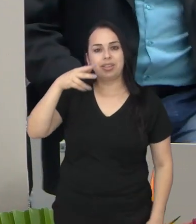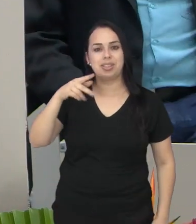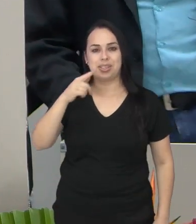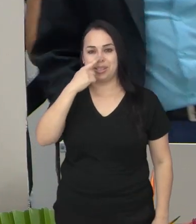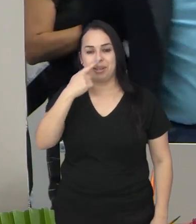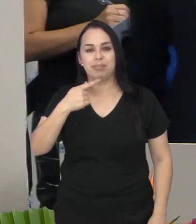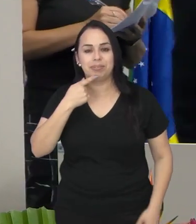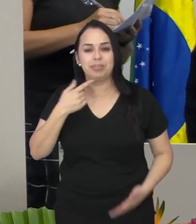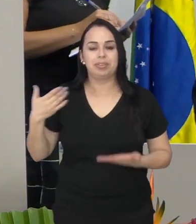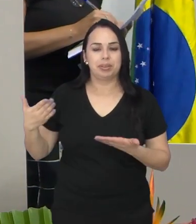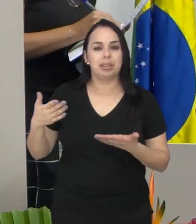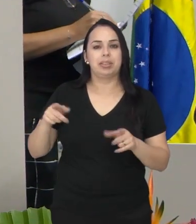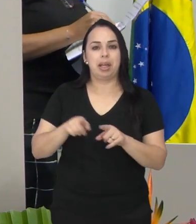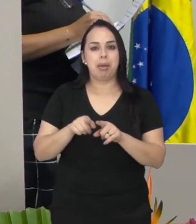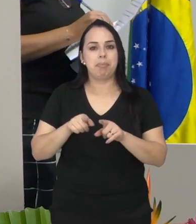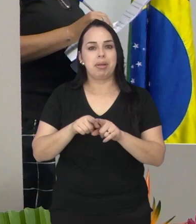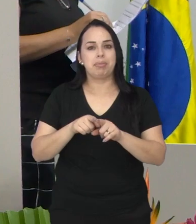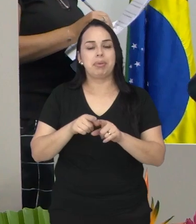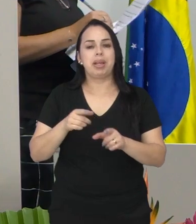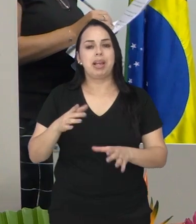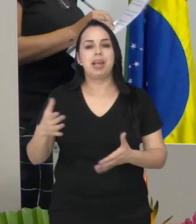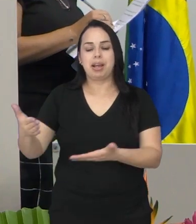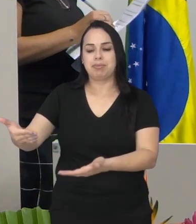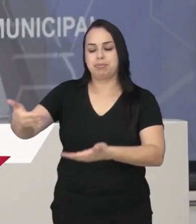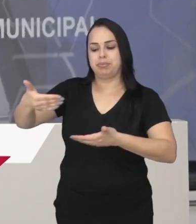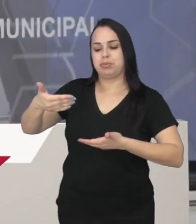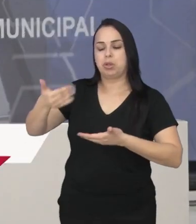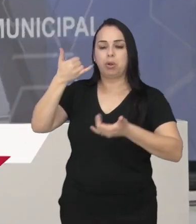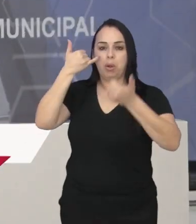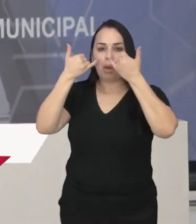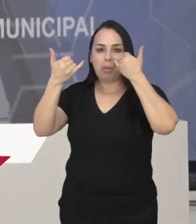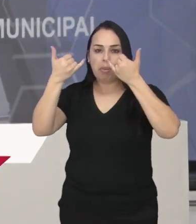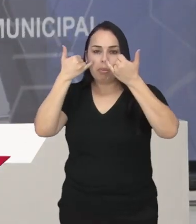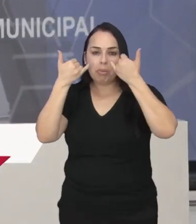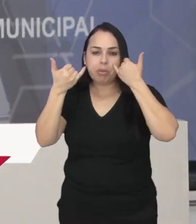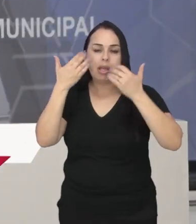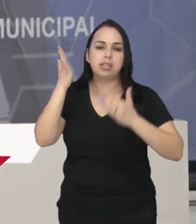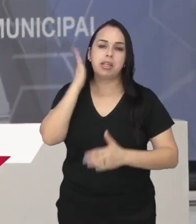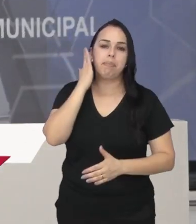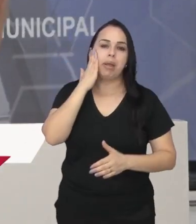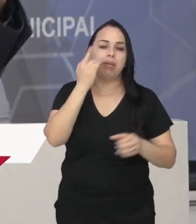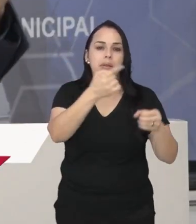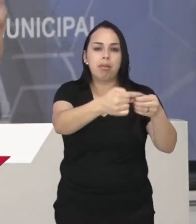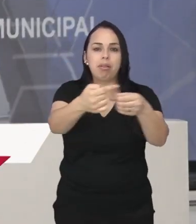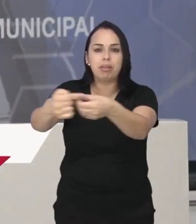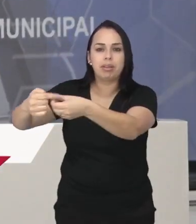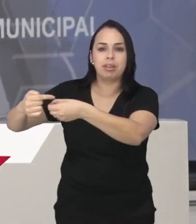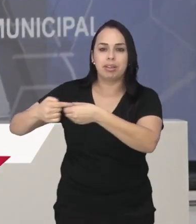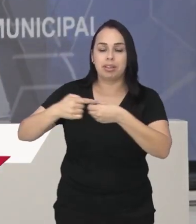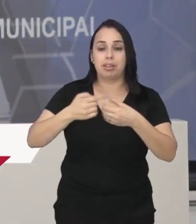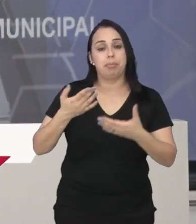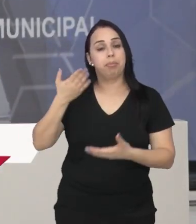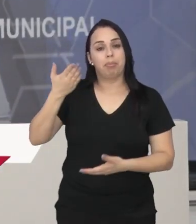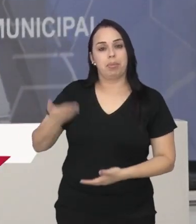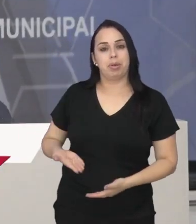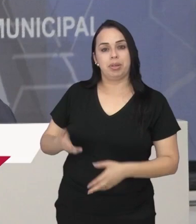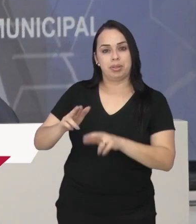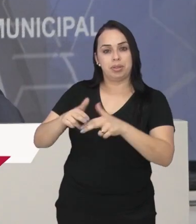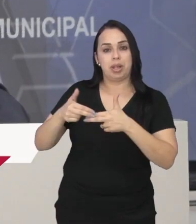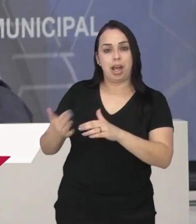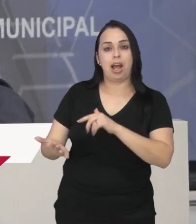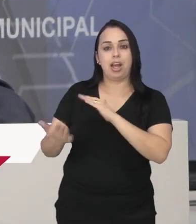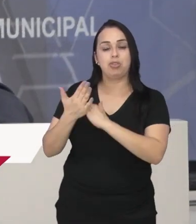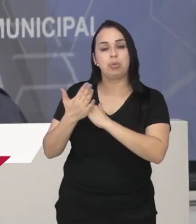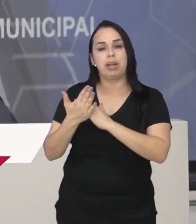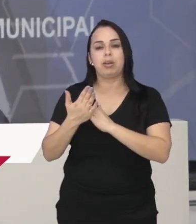gestores públicos que recebeu dados compilados inéditos com o diagnóstico das respectivas cidades. Para Anderson Farias, o